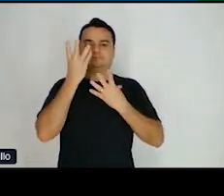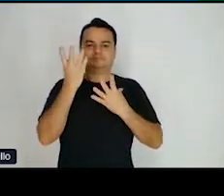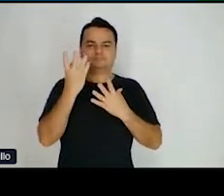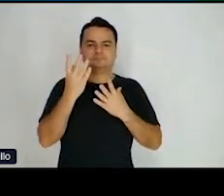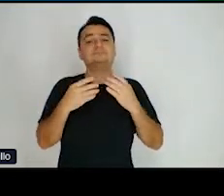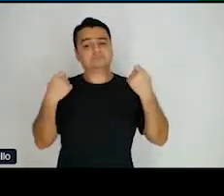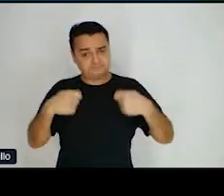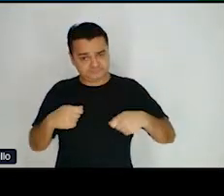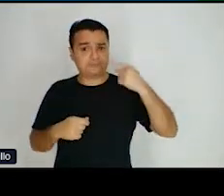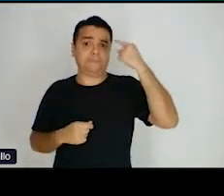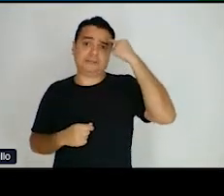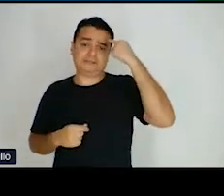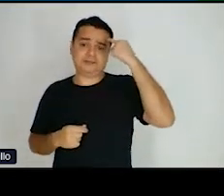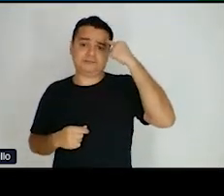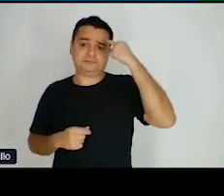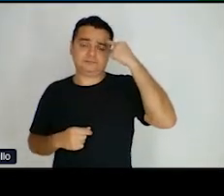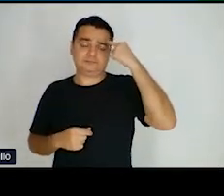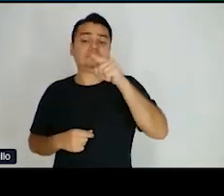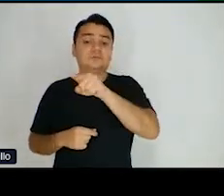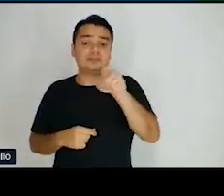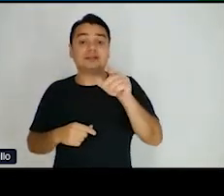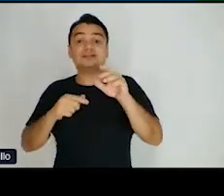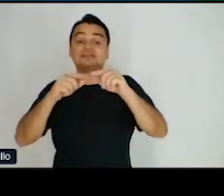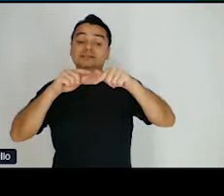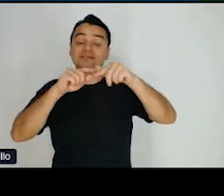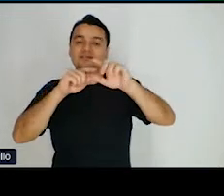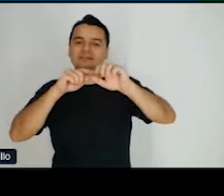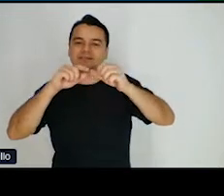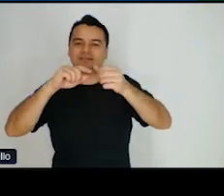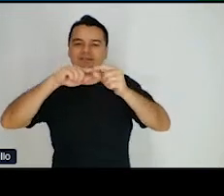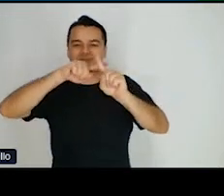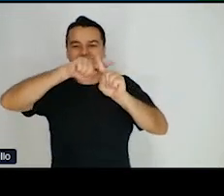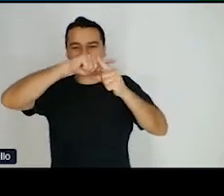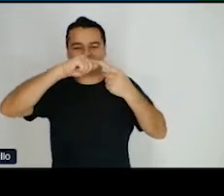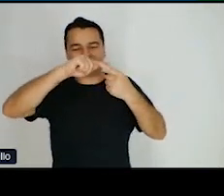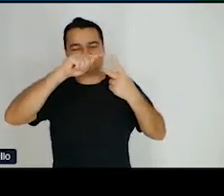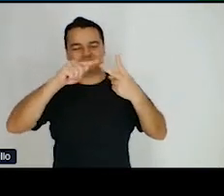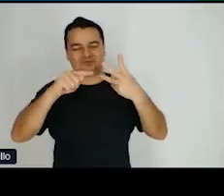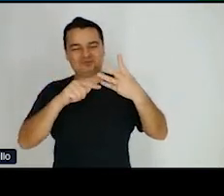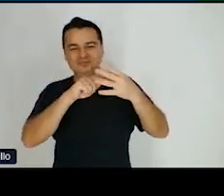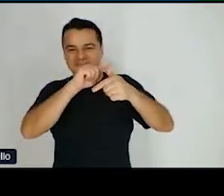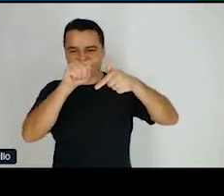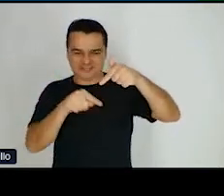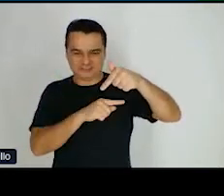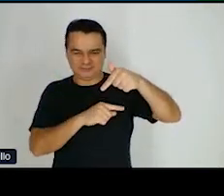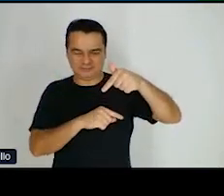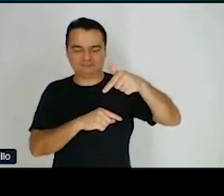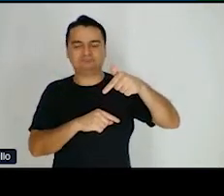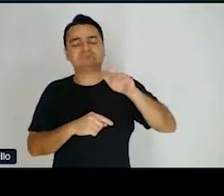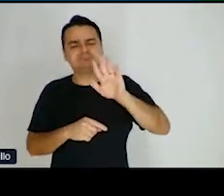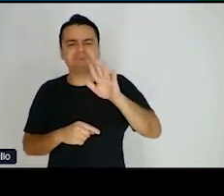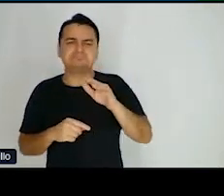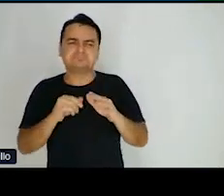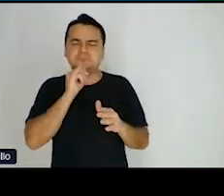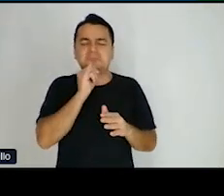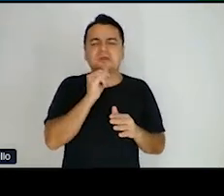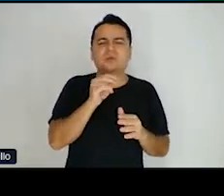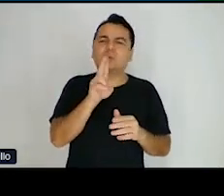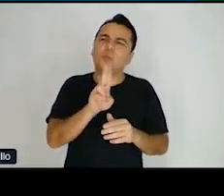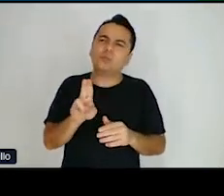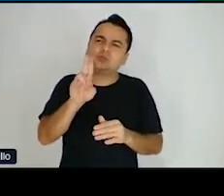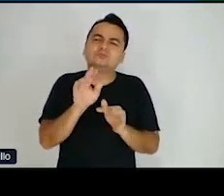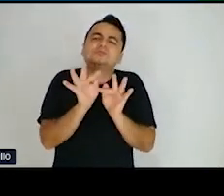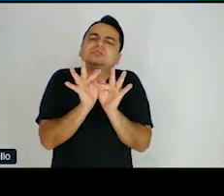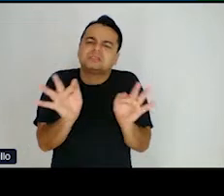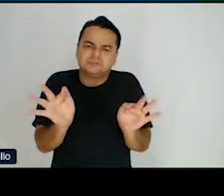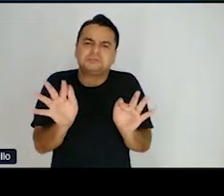tem que pensar e entra aí também nesses 7 princípios. Uso simples e intuitivo. Tudo bem, tudo que eu